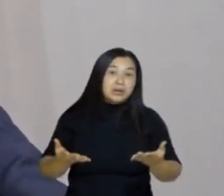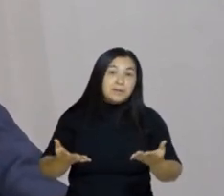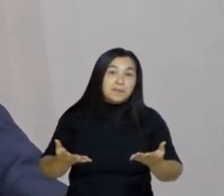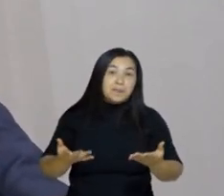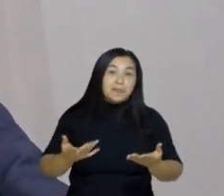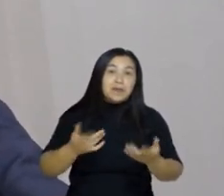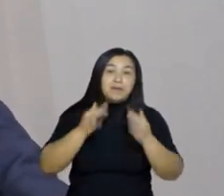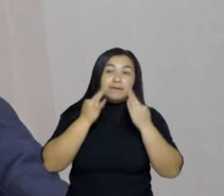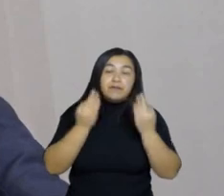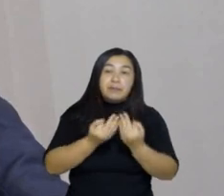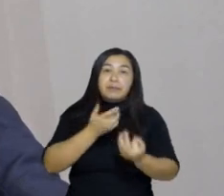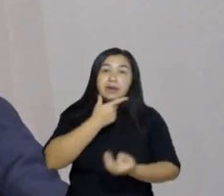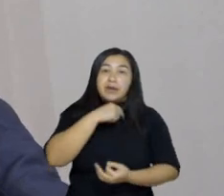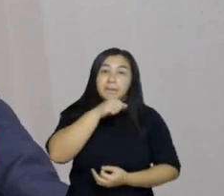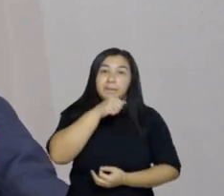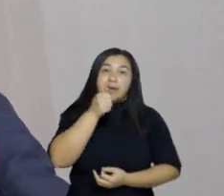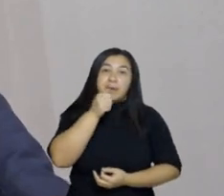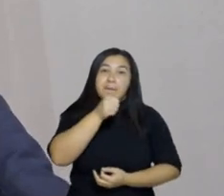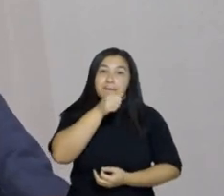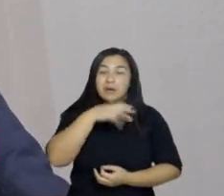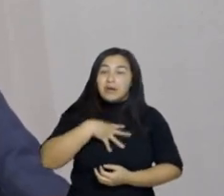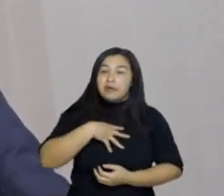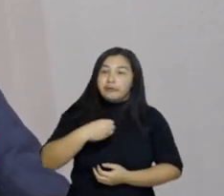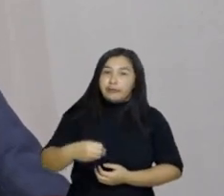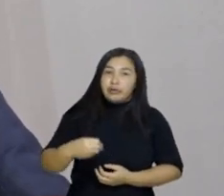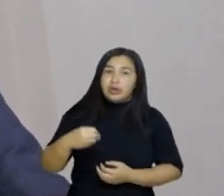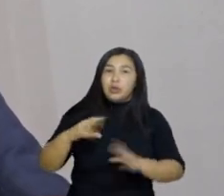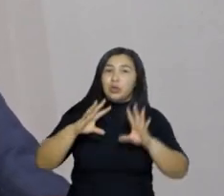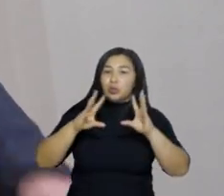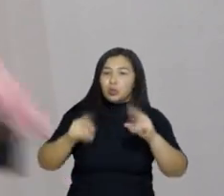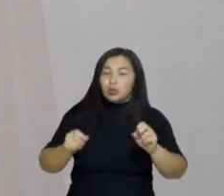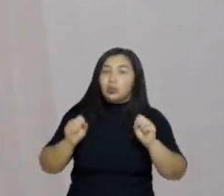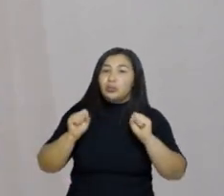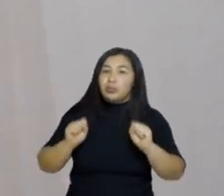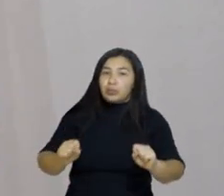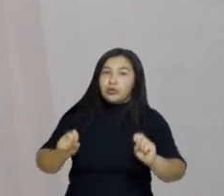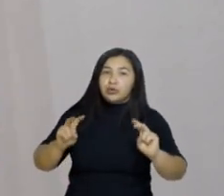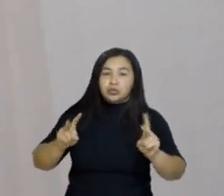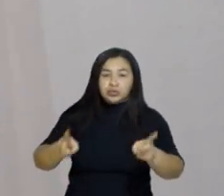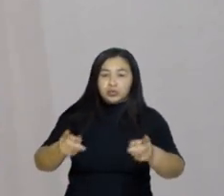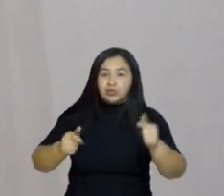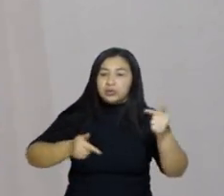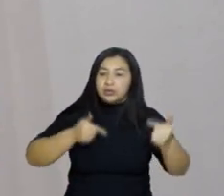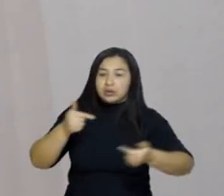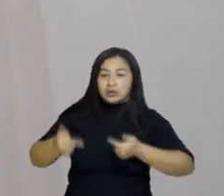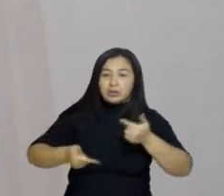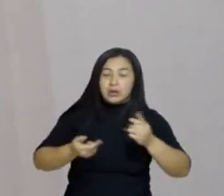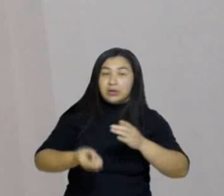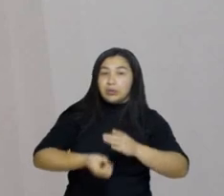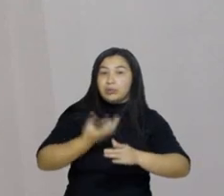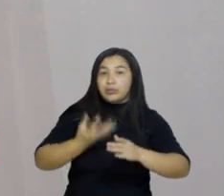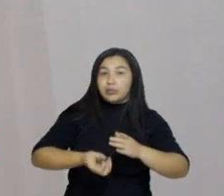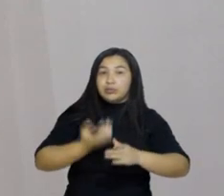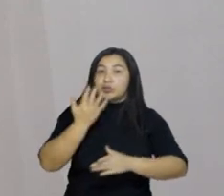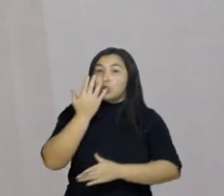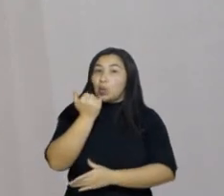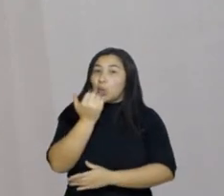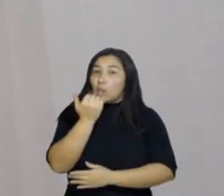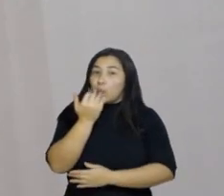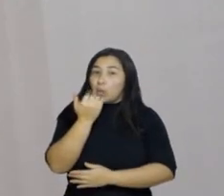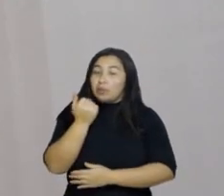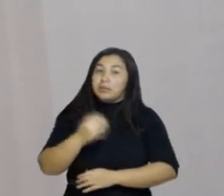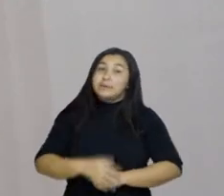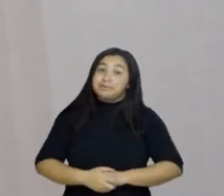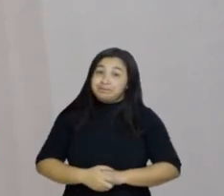mãe, seus filhos e filhas possam continuar na sua atividade produzindo alimento e